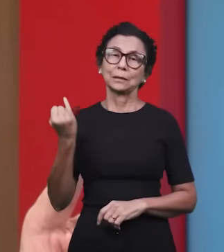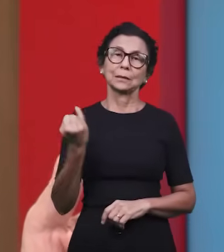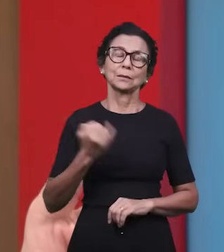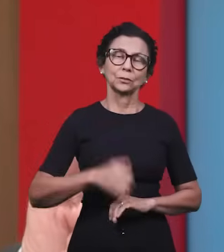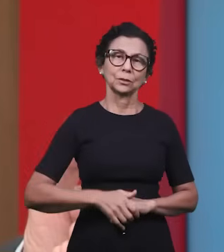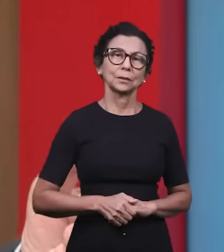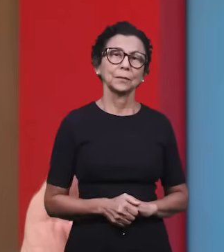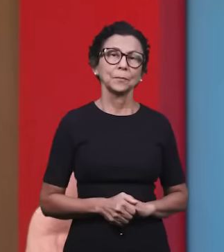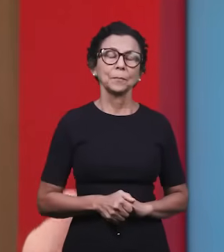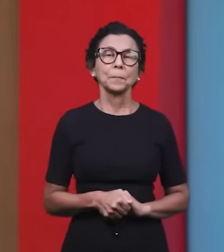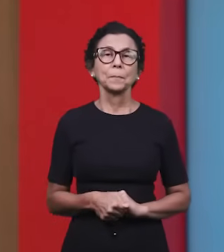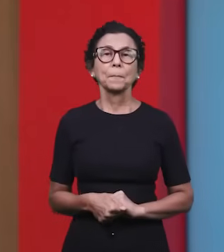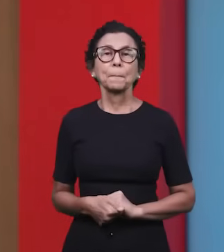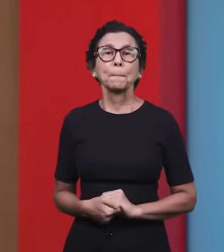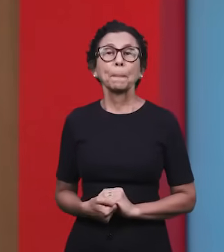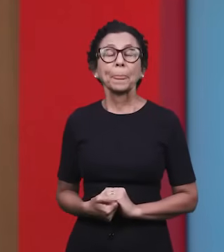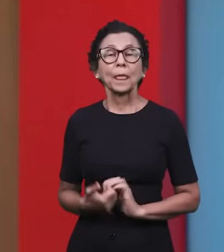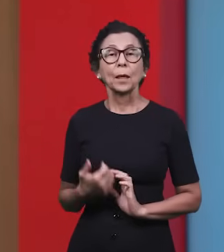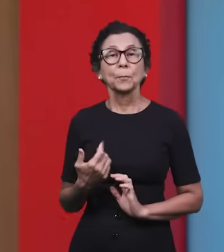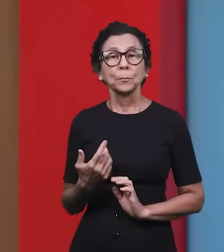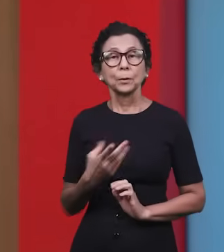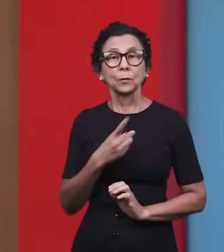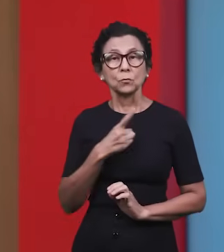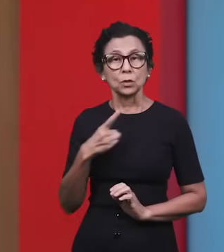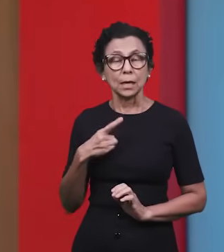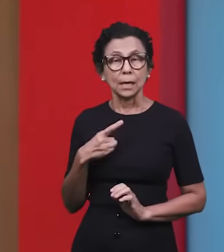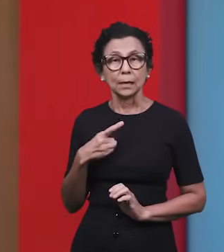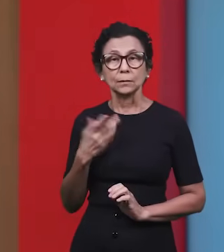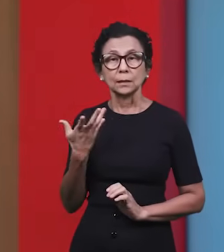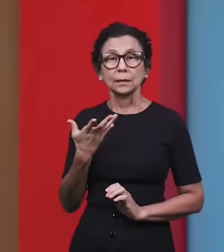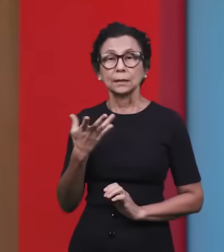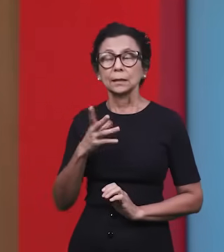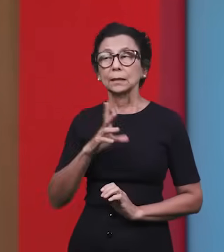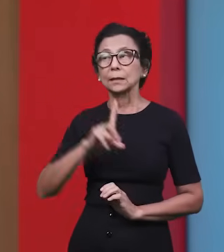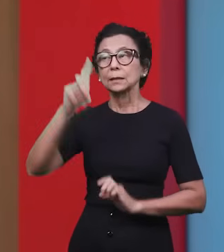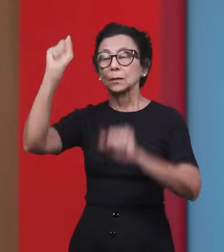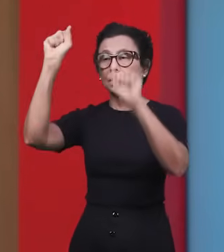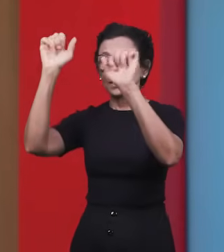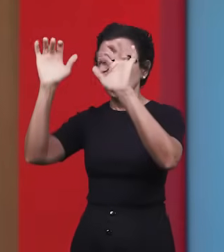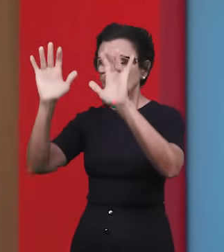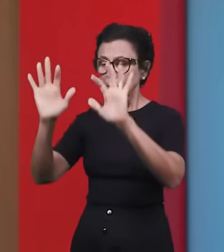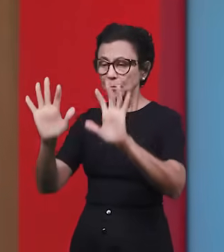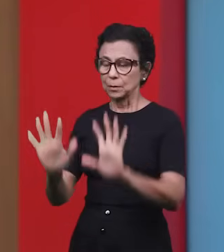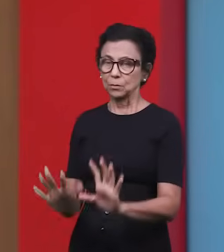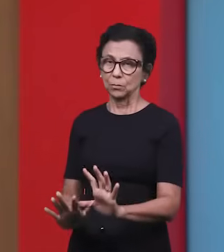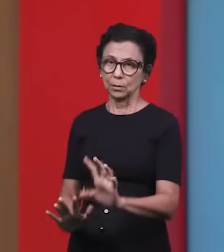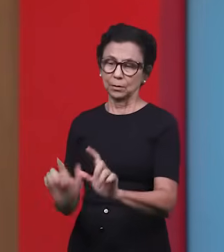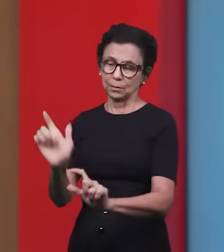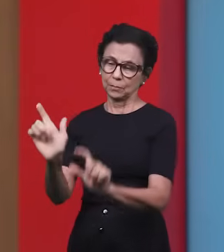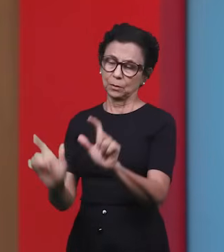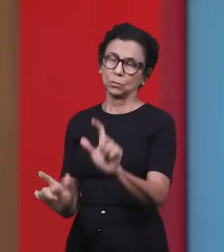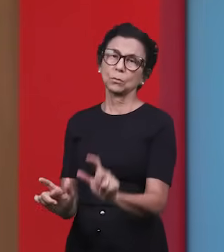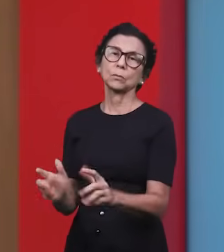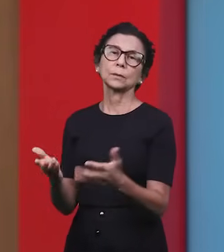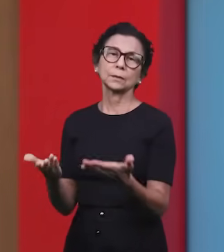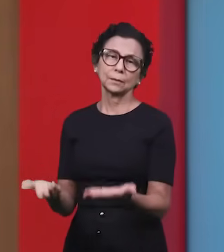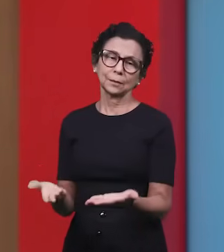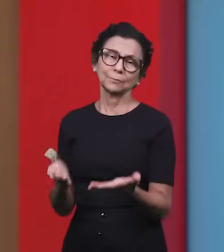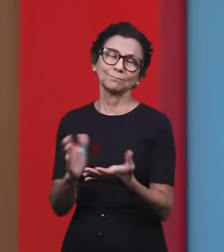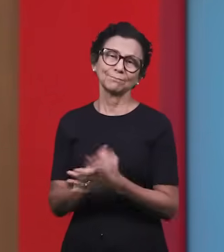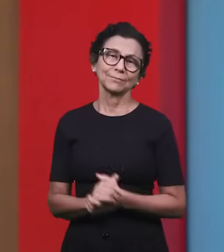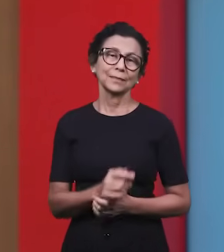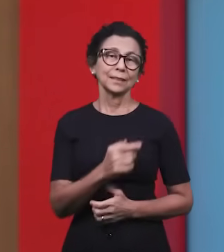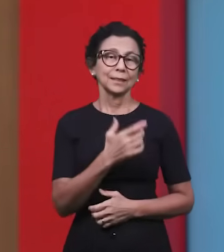quê? Porque ele quer que a bênção de Deus caia sobre aquela ovelha, sobre o rebanho, e ele